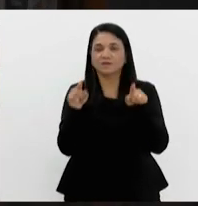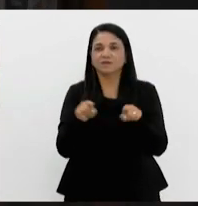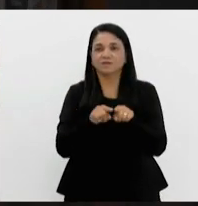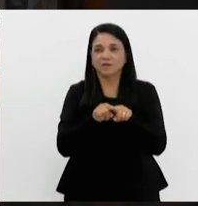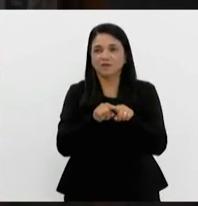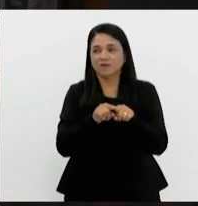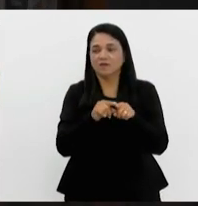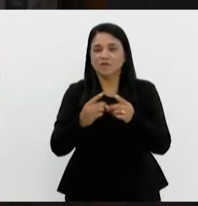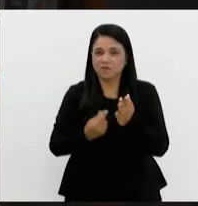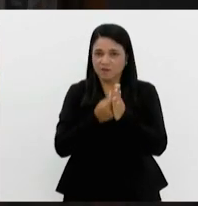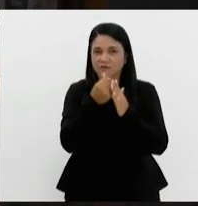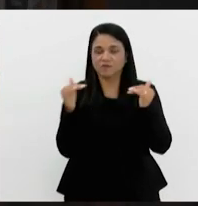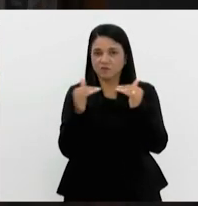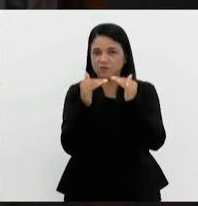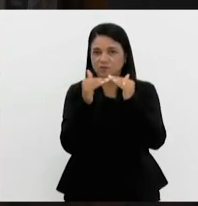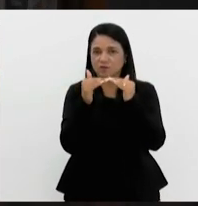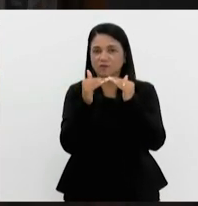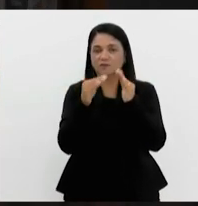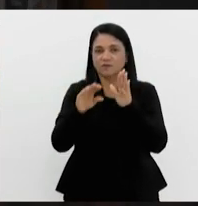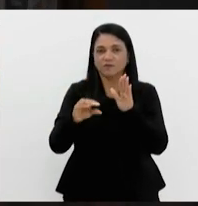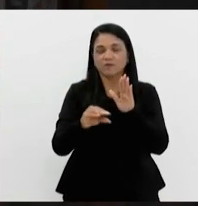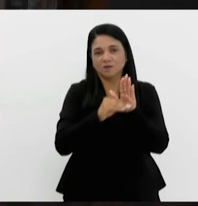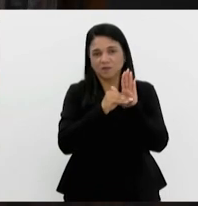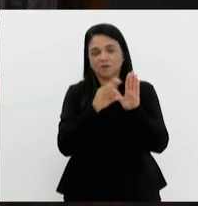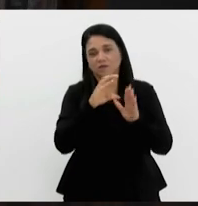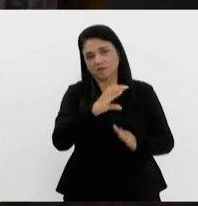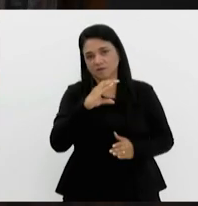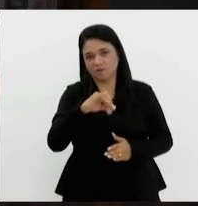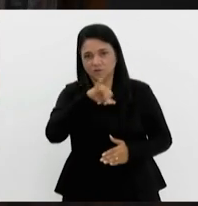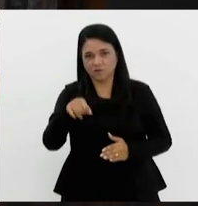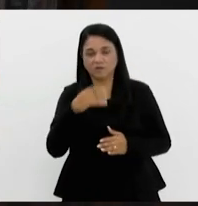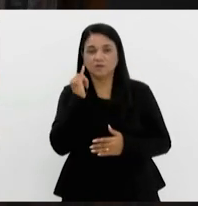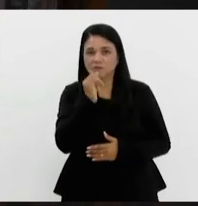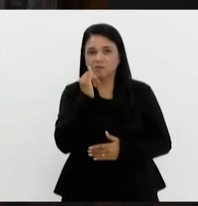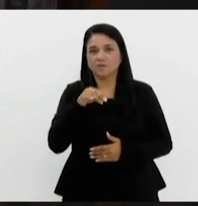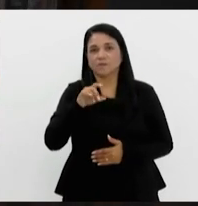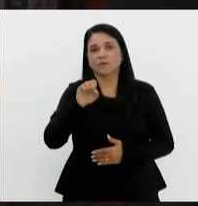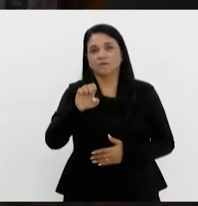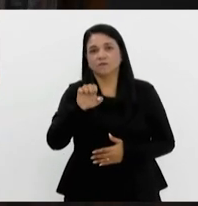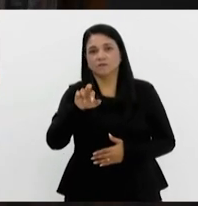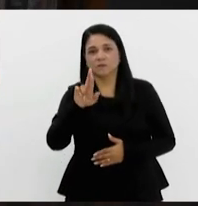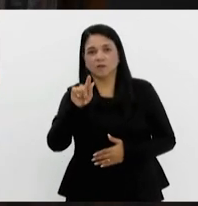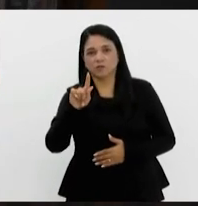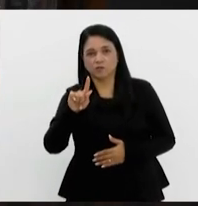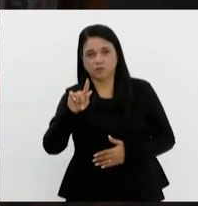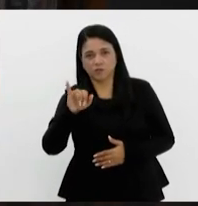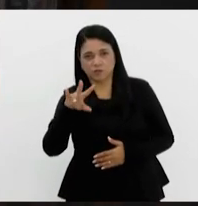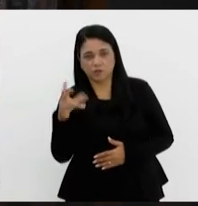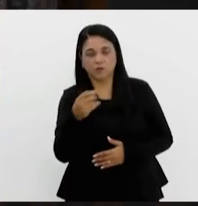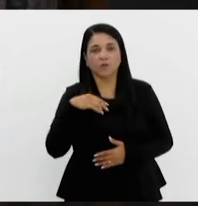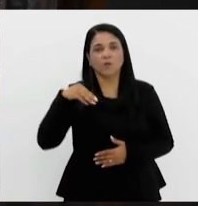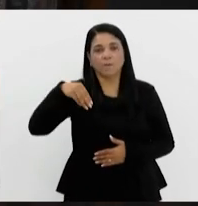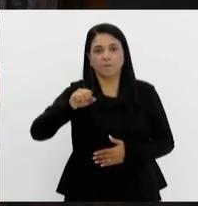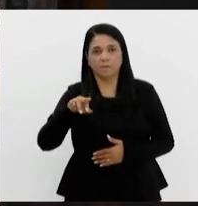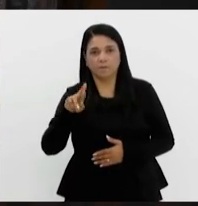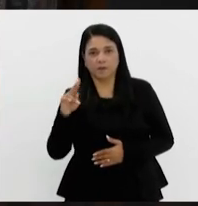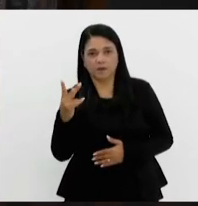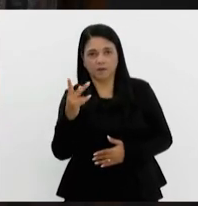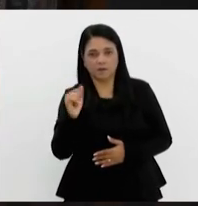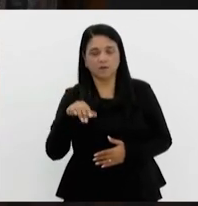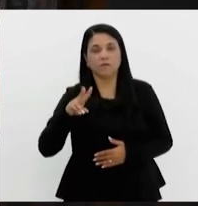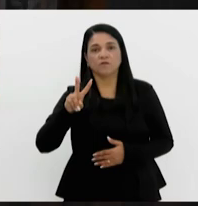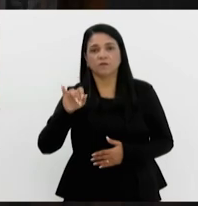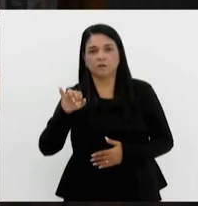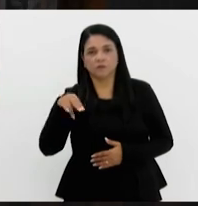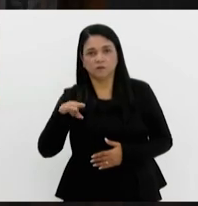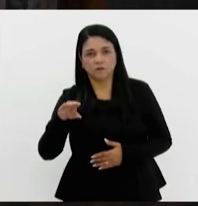favorável com a emenda da Constituição e Justiça. Relator, deputado doutor Serginho, Marta Rocha, Renata Souza e Vinícius